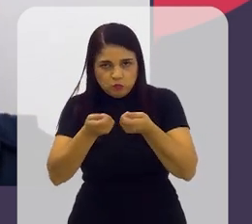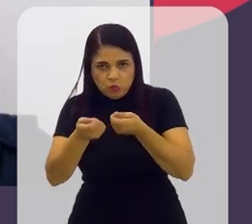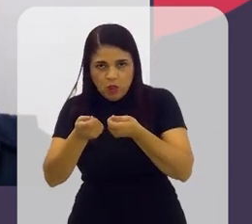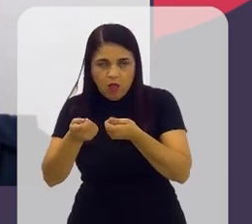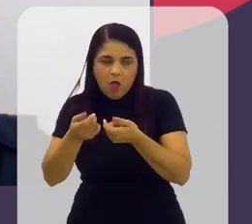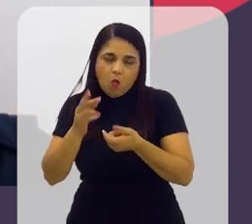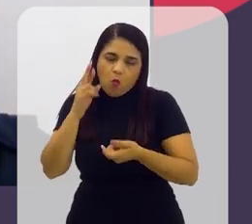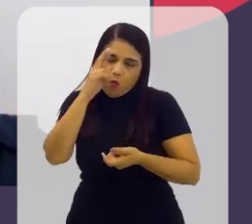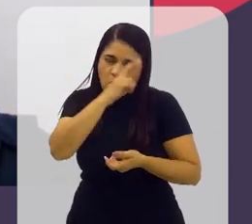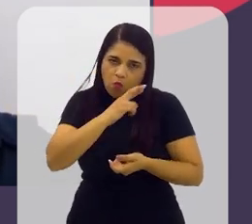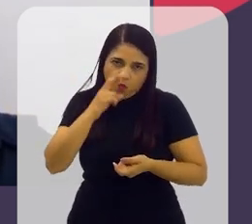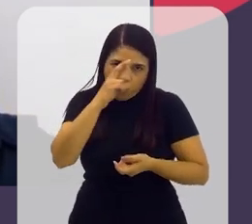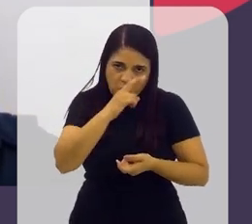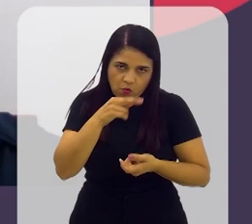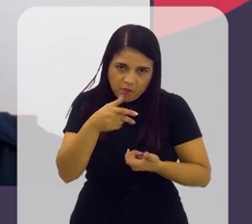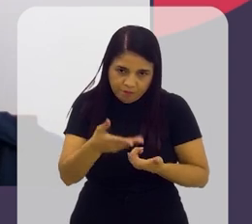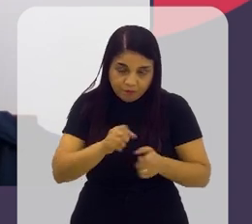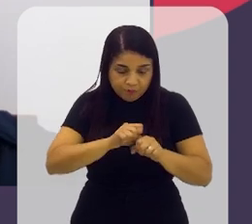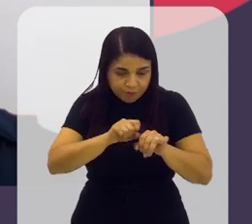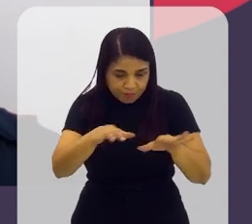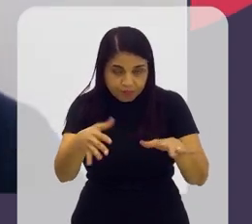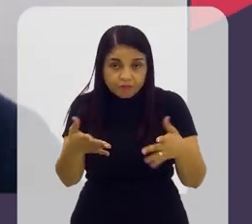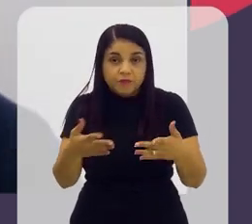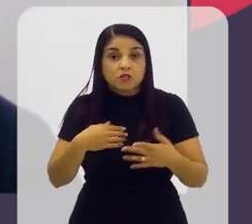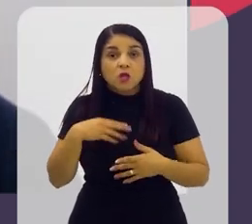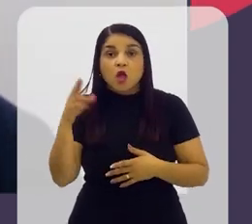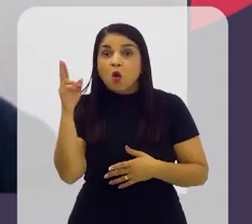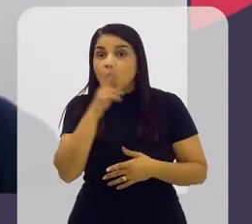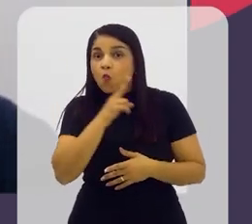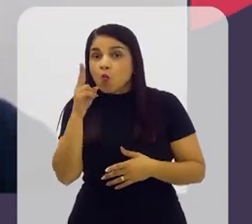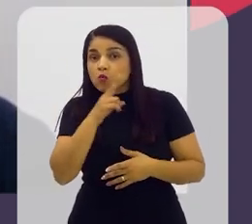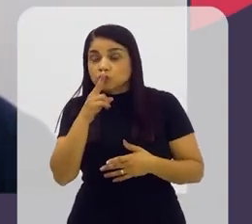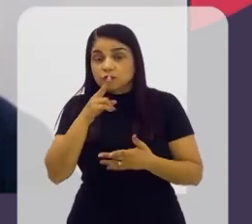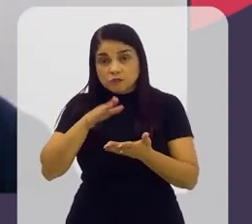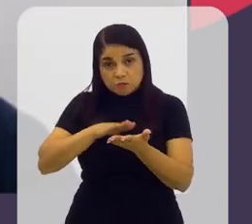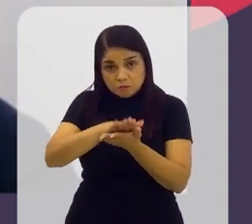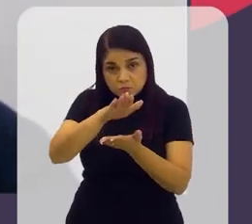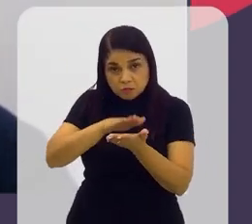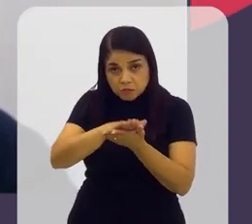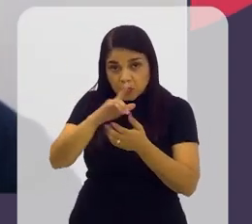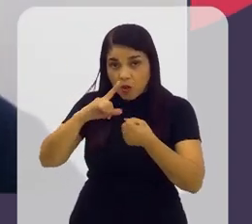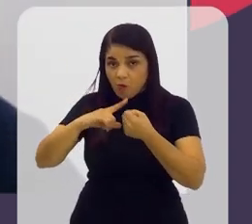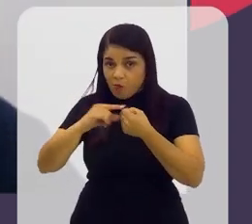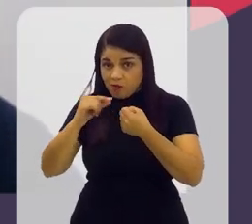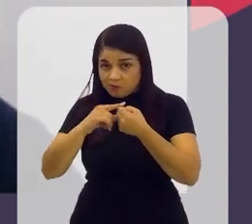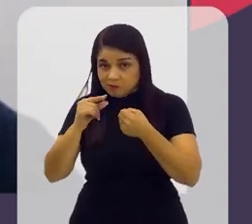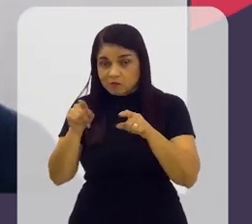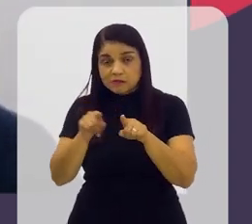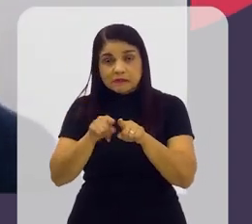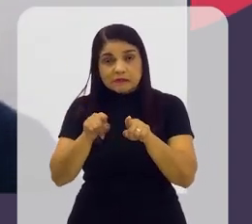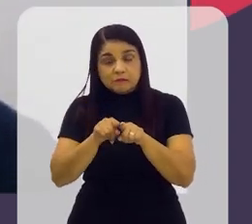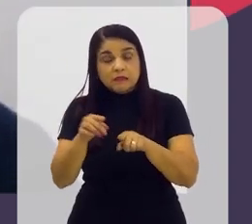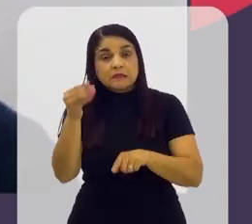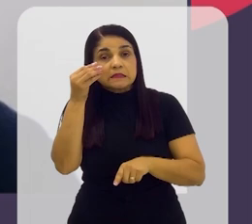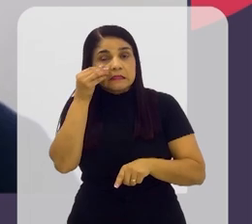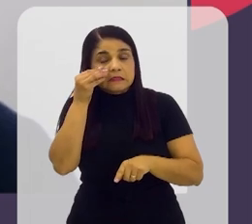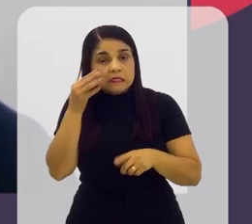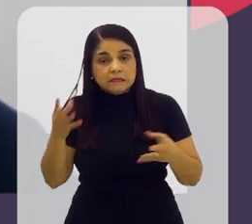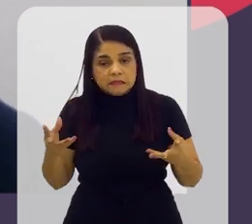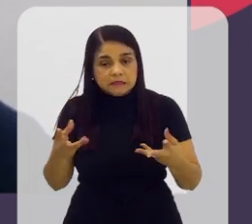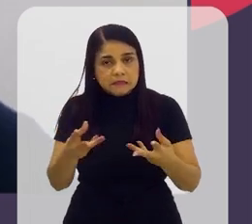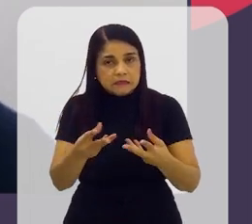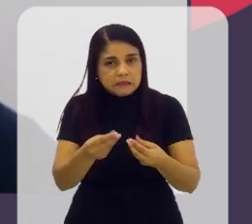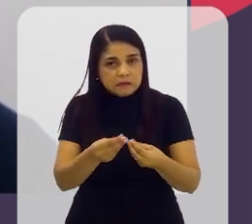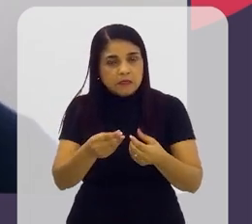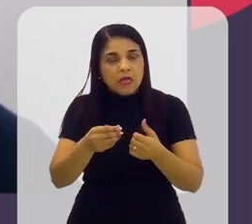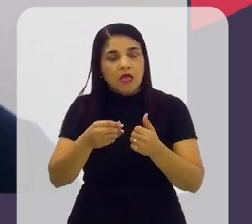monitorar a ocorrência dela. Então, por isso que foi a nossa urgência, tanto em publicar, né, o artigo, tanto em tentar sensibilizar, né,